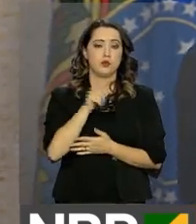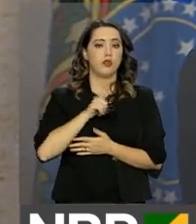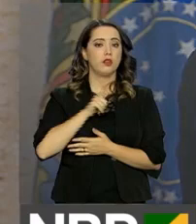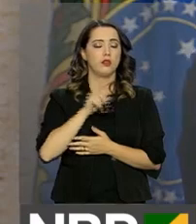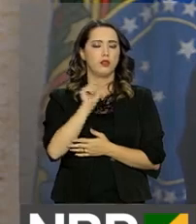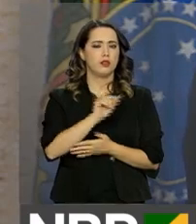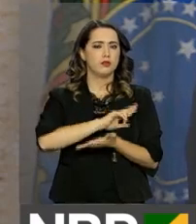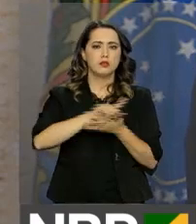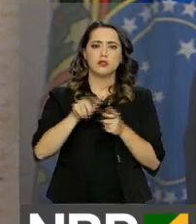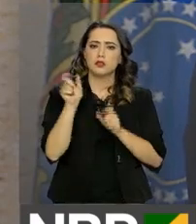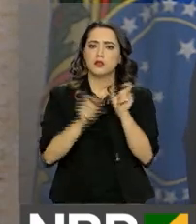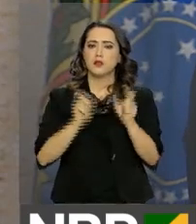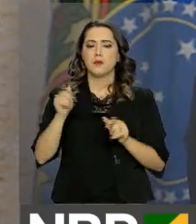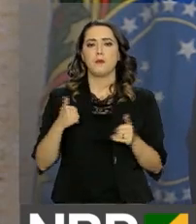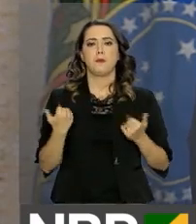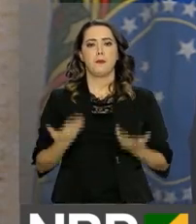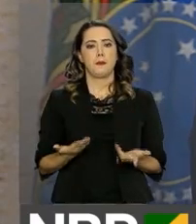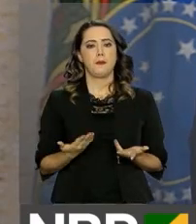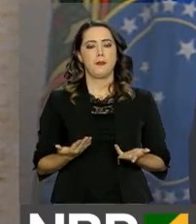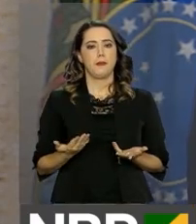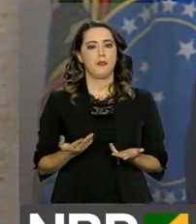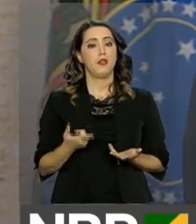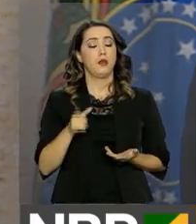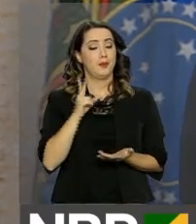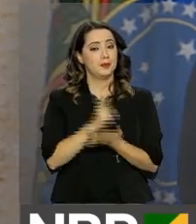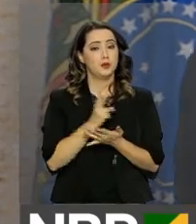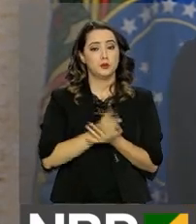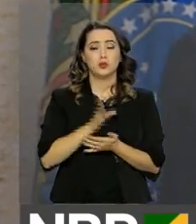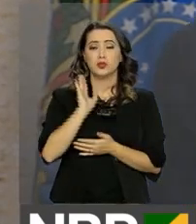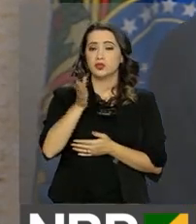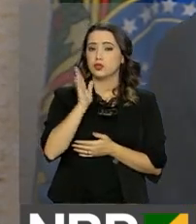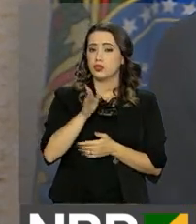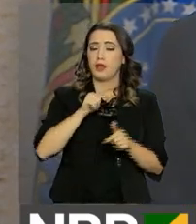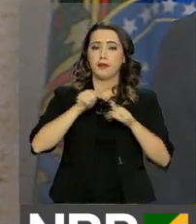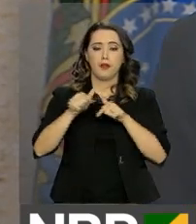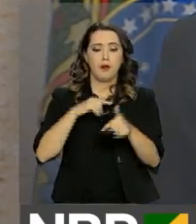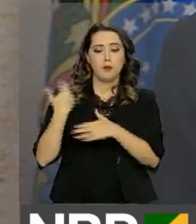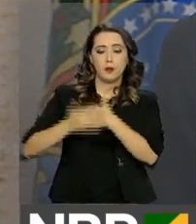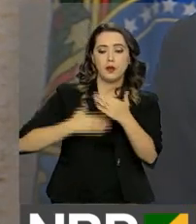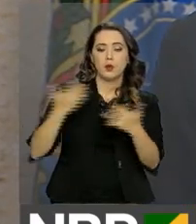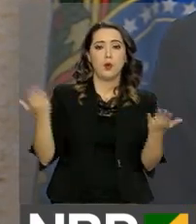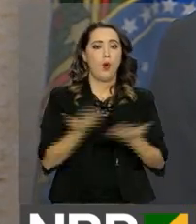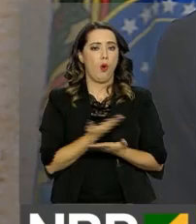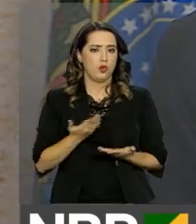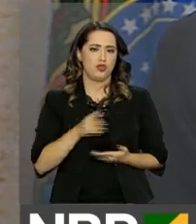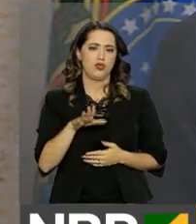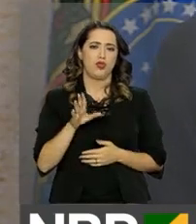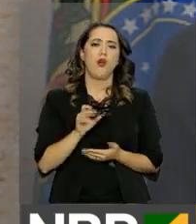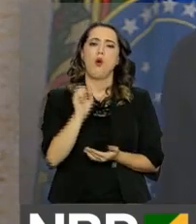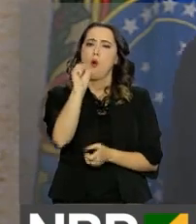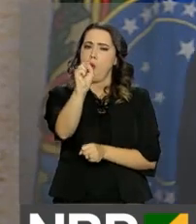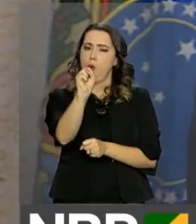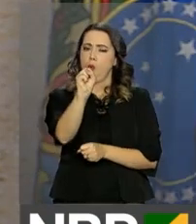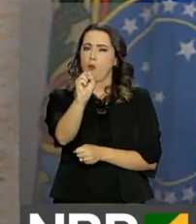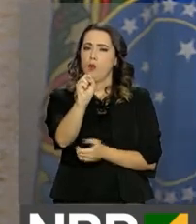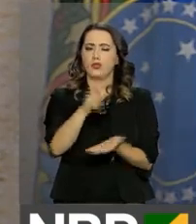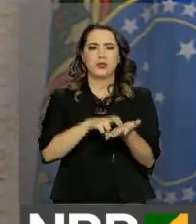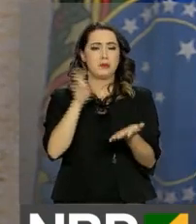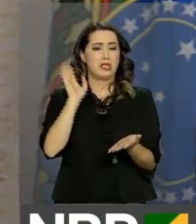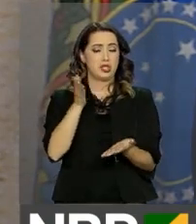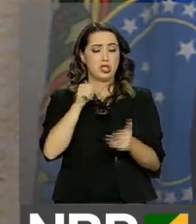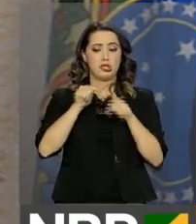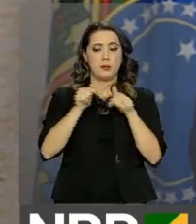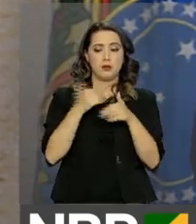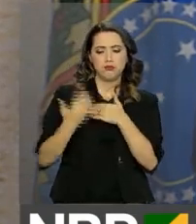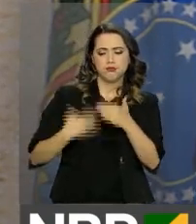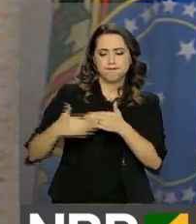senhoras e senhores, senhores ministros, embora eu já tenha praticado muitos atos durante o dia de hoje, desde as 8 horas da manhã,